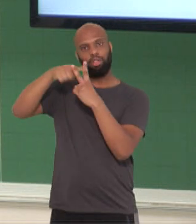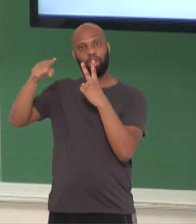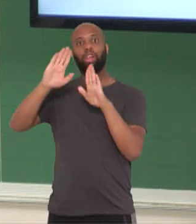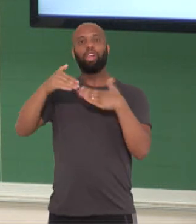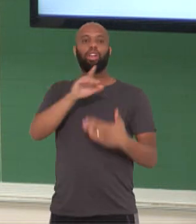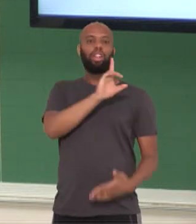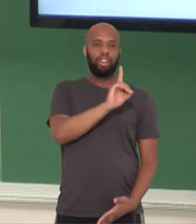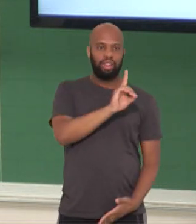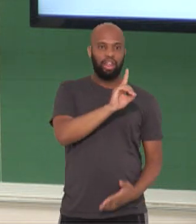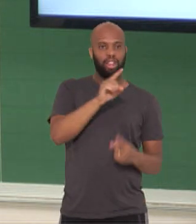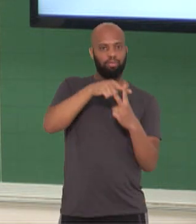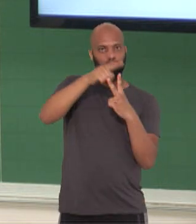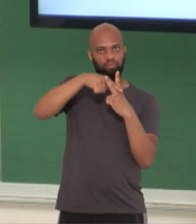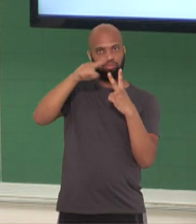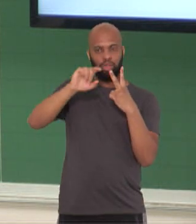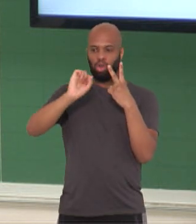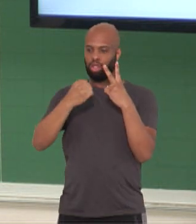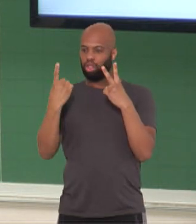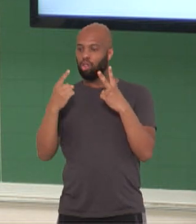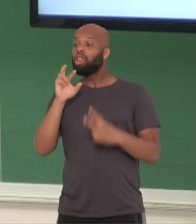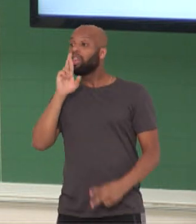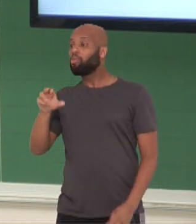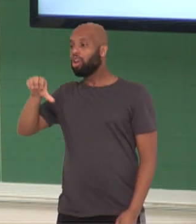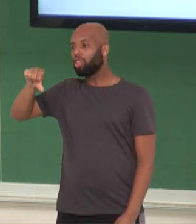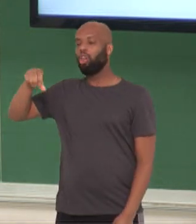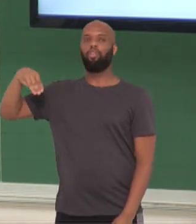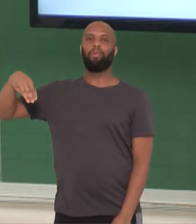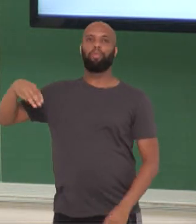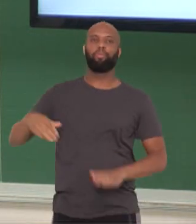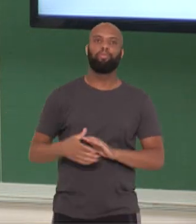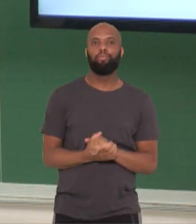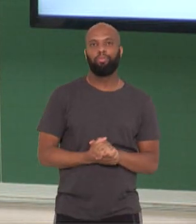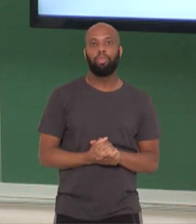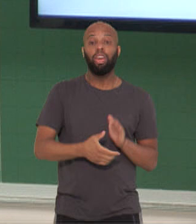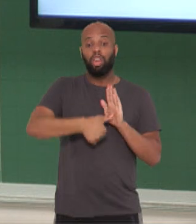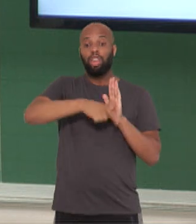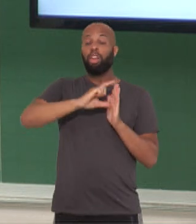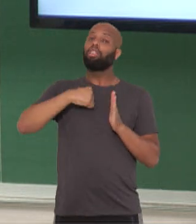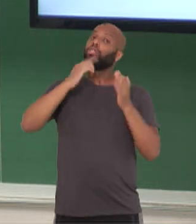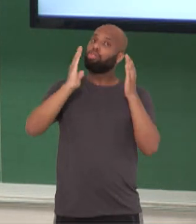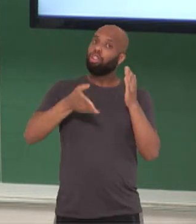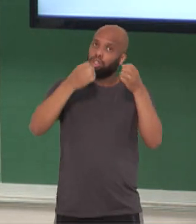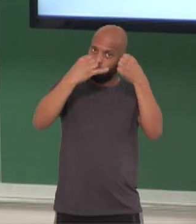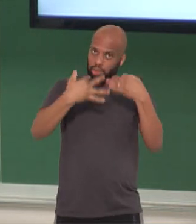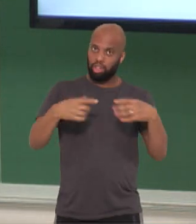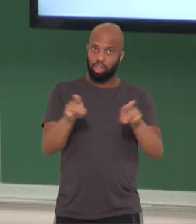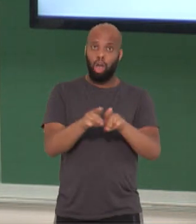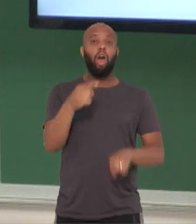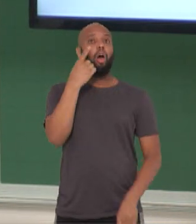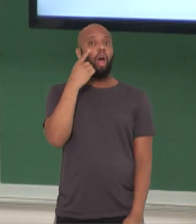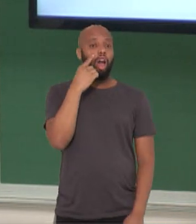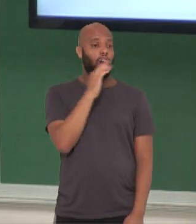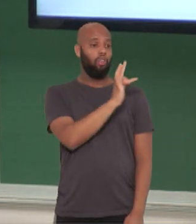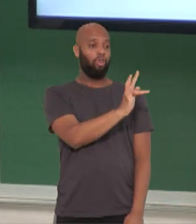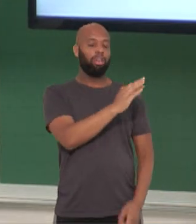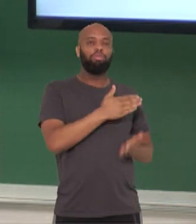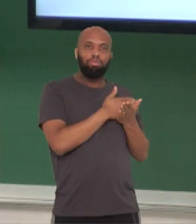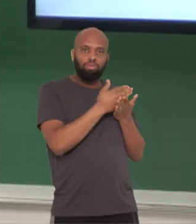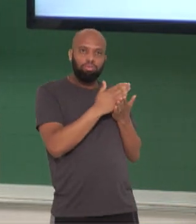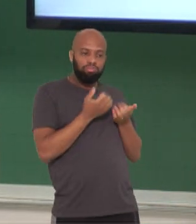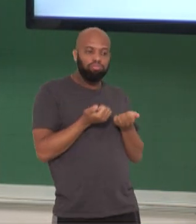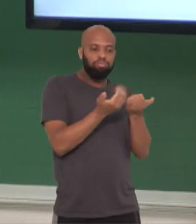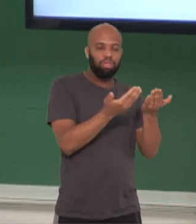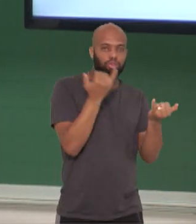dá 9 metros. Como frisado anteriormente, veja que a força que foi dada no